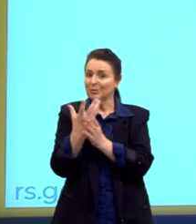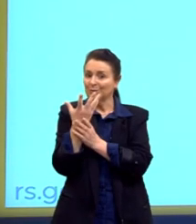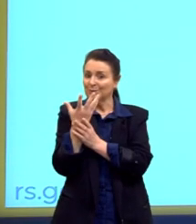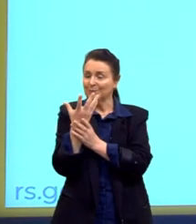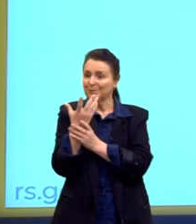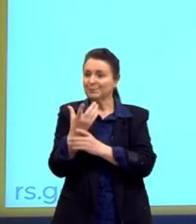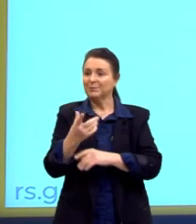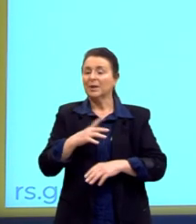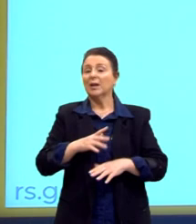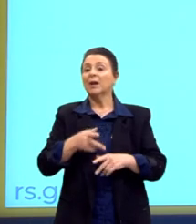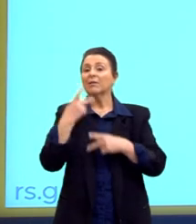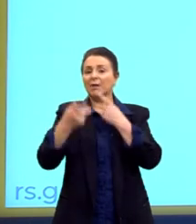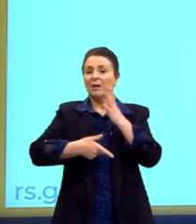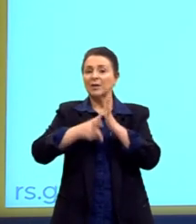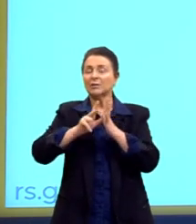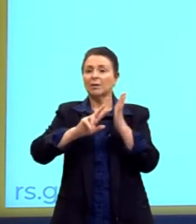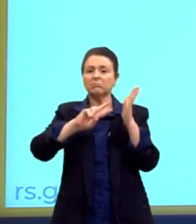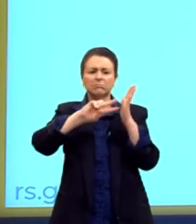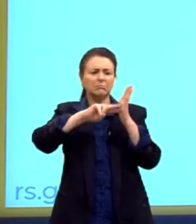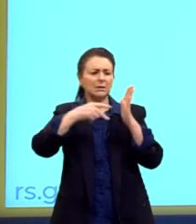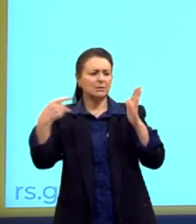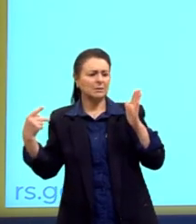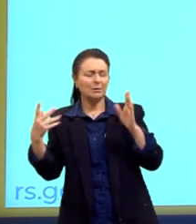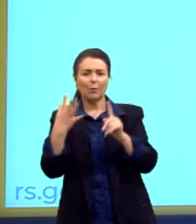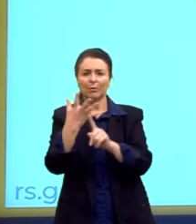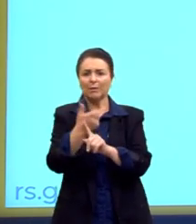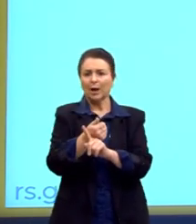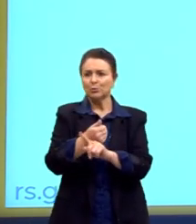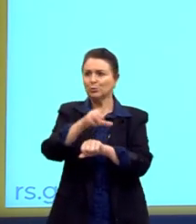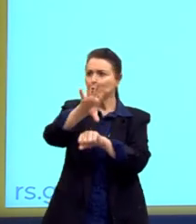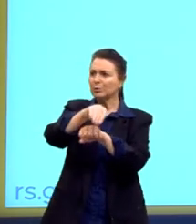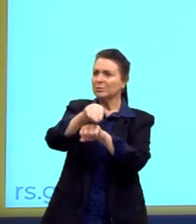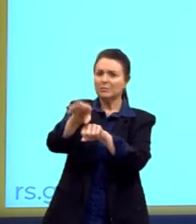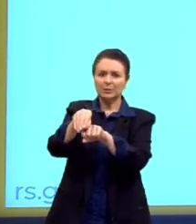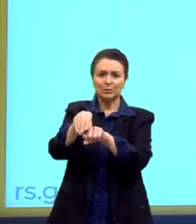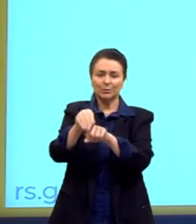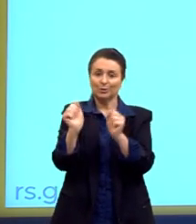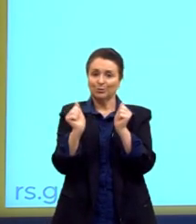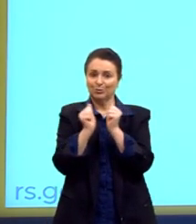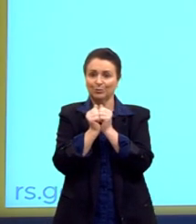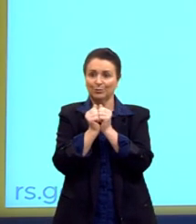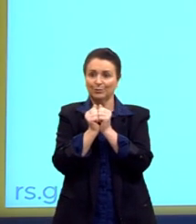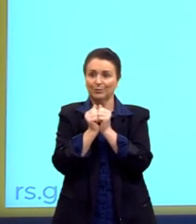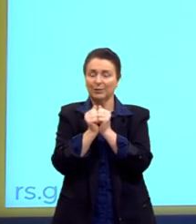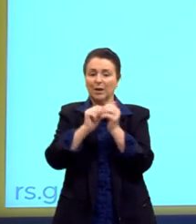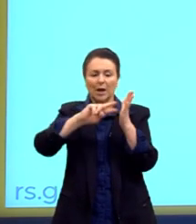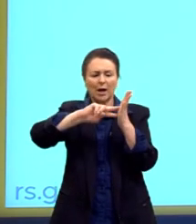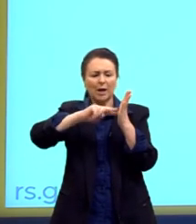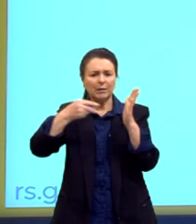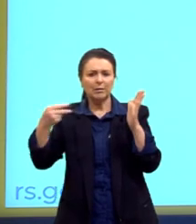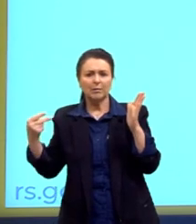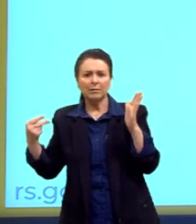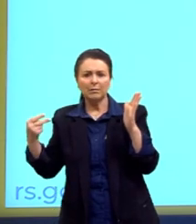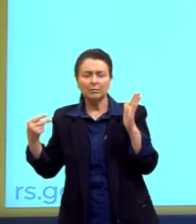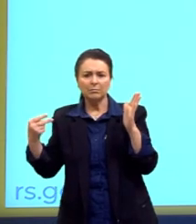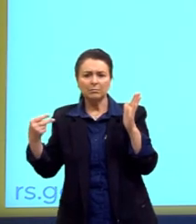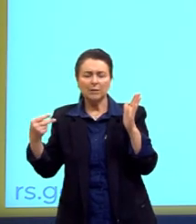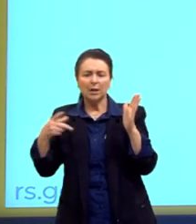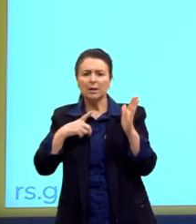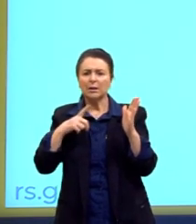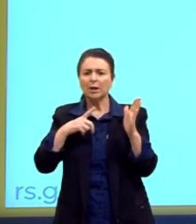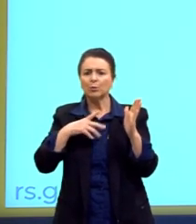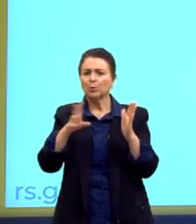a interpretação a arte o conhecimento eles caminham juntos a interpretação de Pedro nos conhecimentos